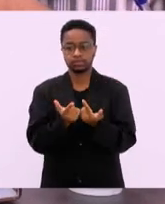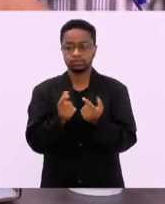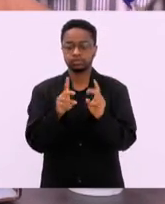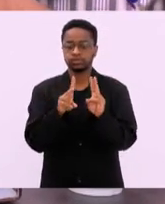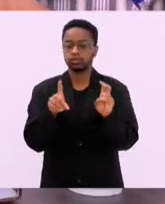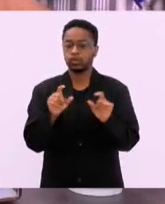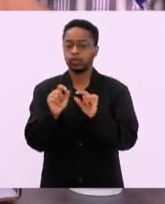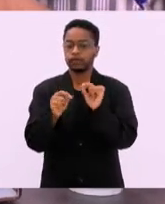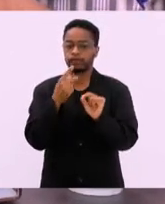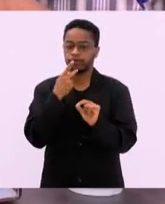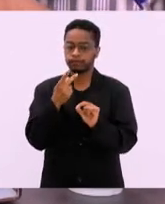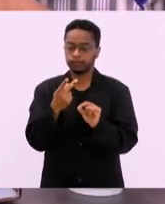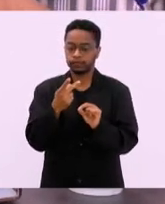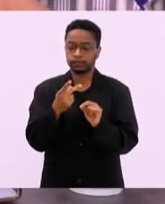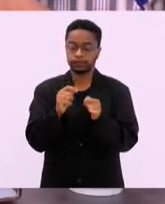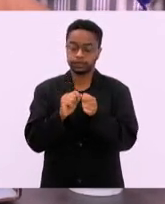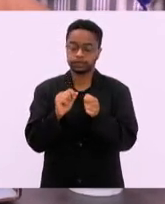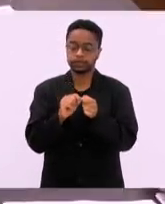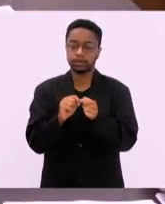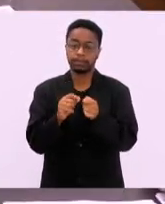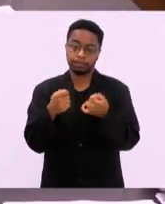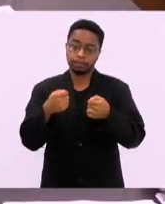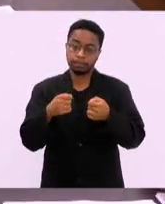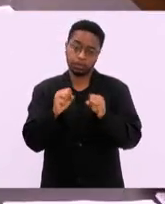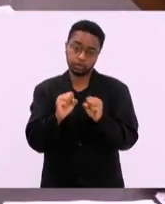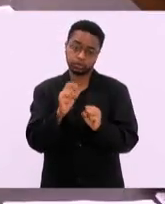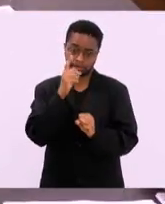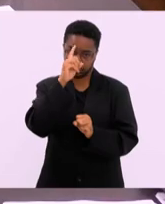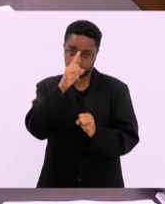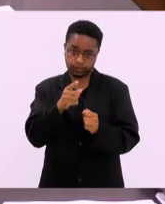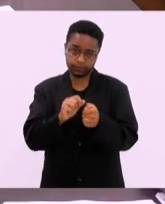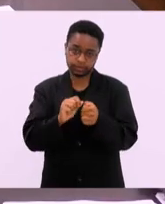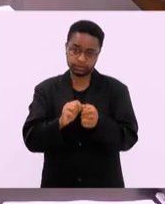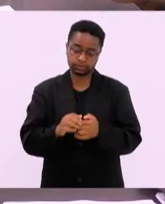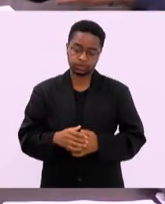impacto da casa. Nós podemos mandar fazer, né? Está em primeira. Olha só.